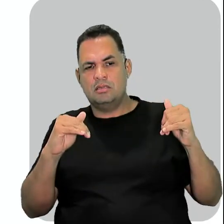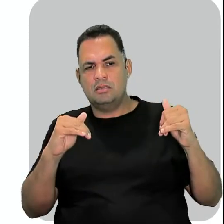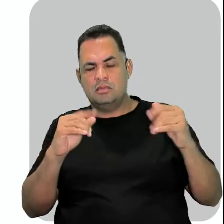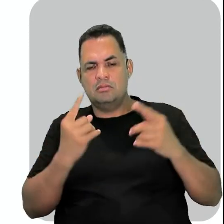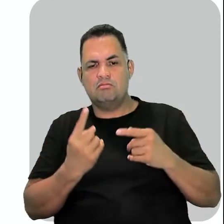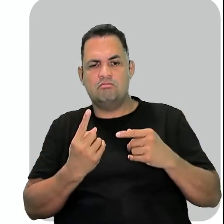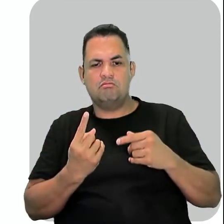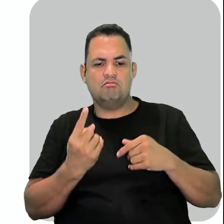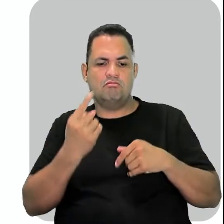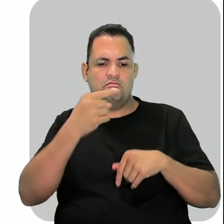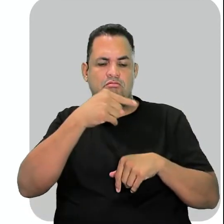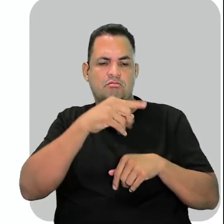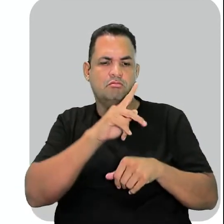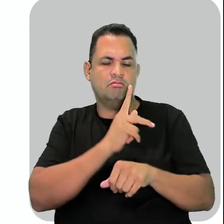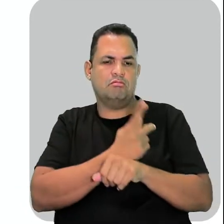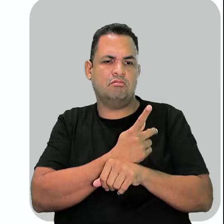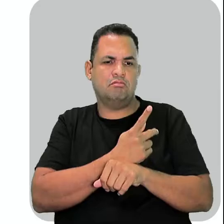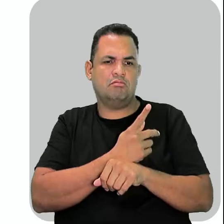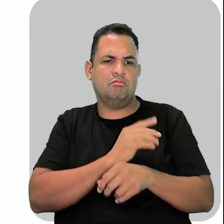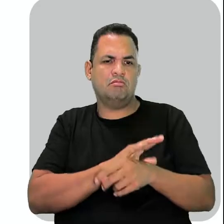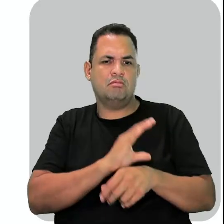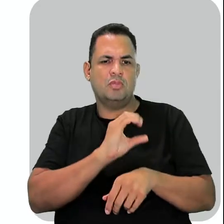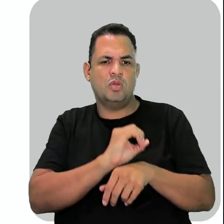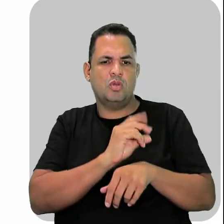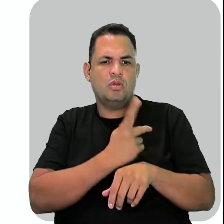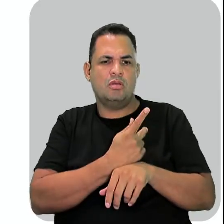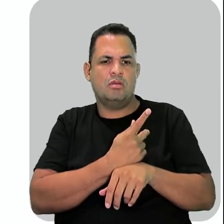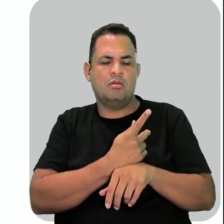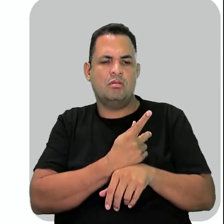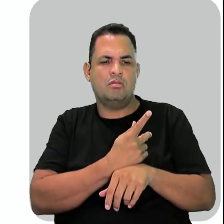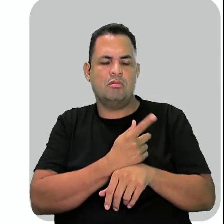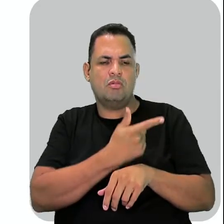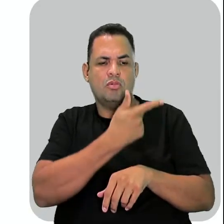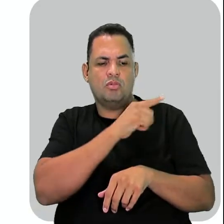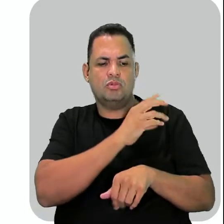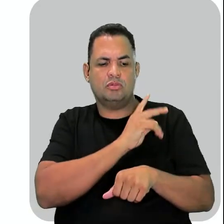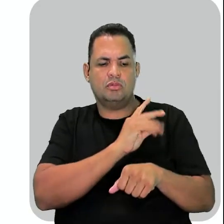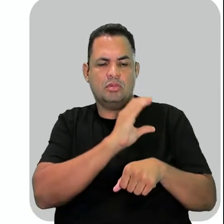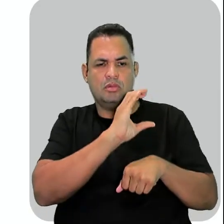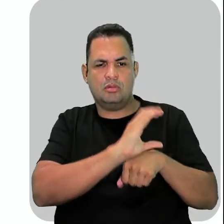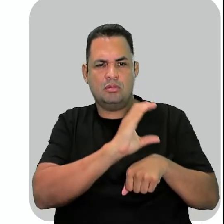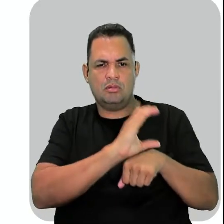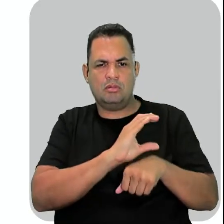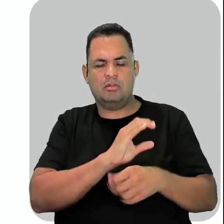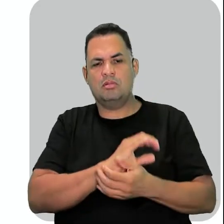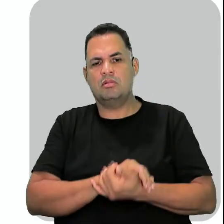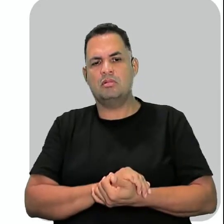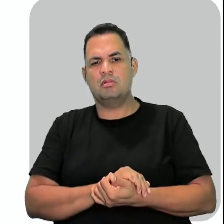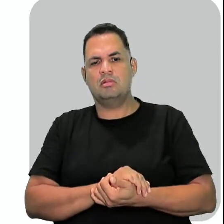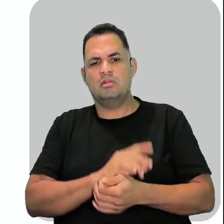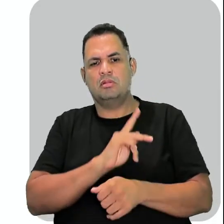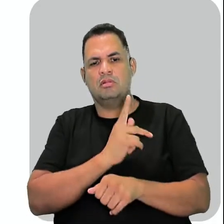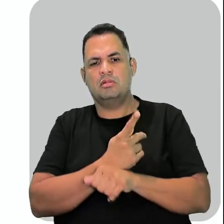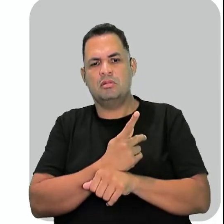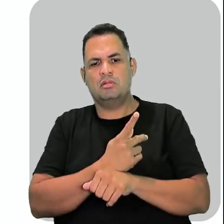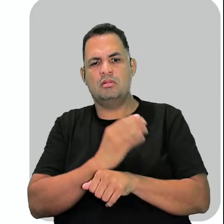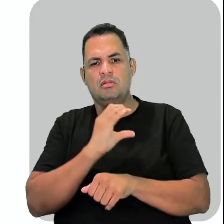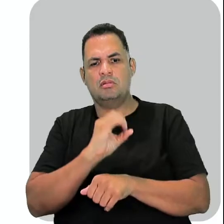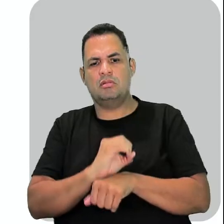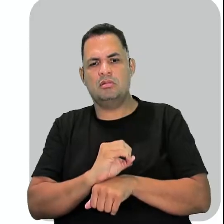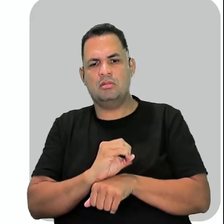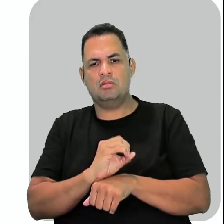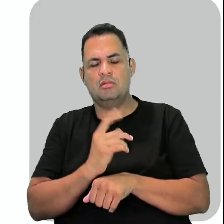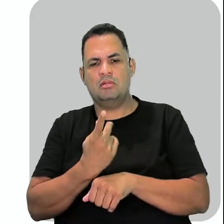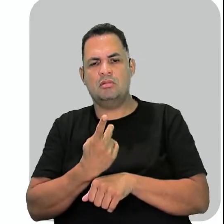para o carbono e a hidroxila vai para o outro carbono. É como se eu tivesse aqui, ó,